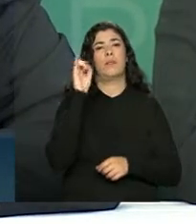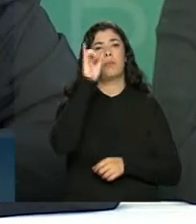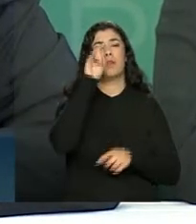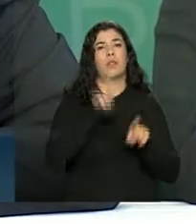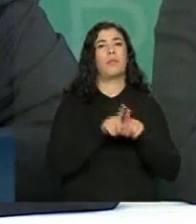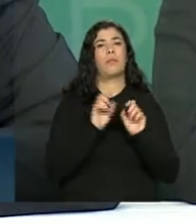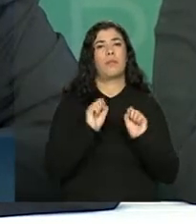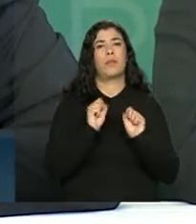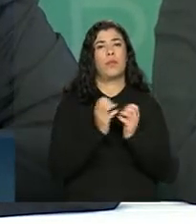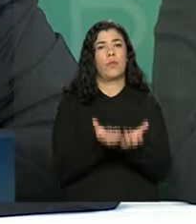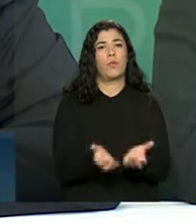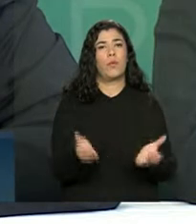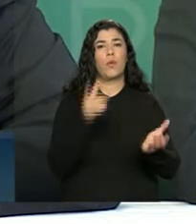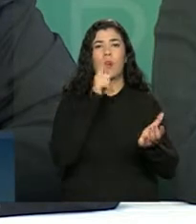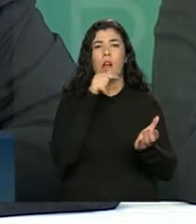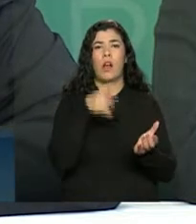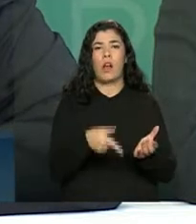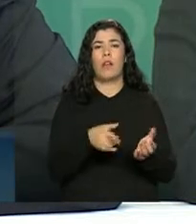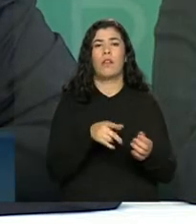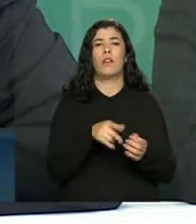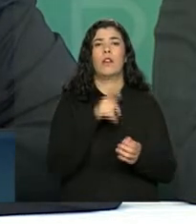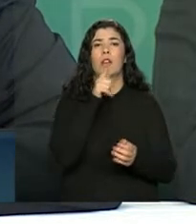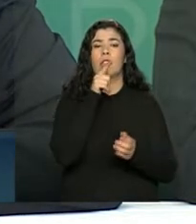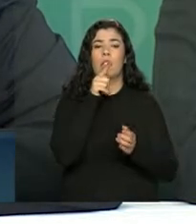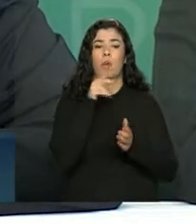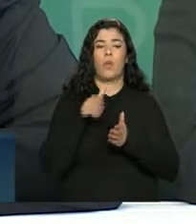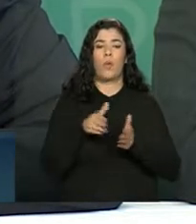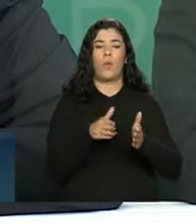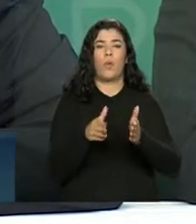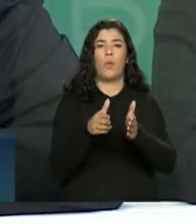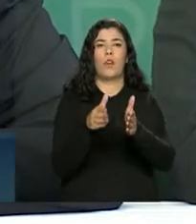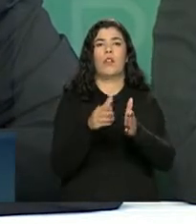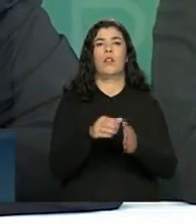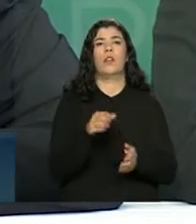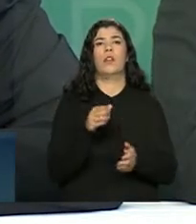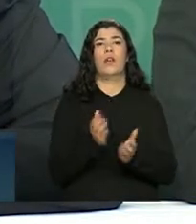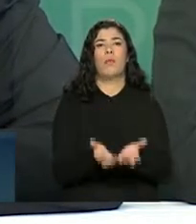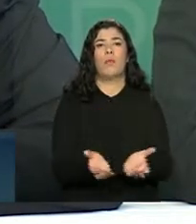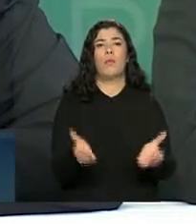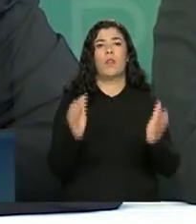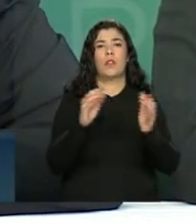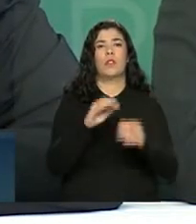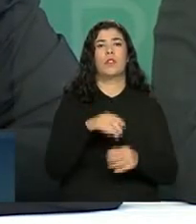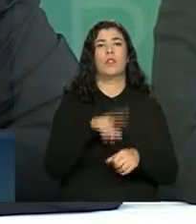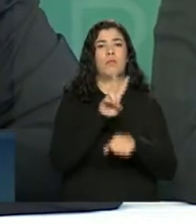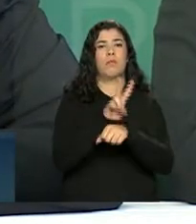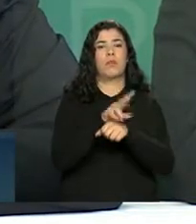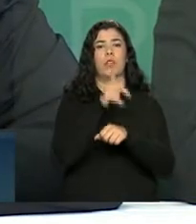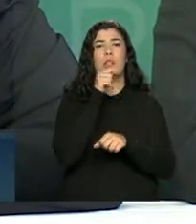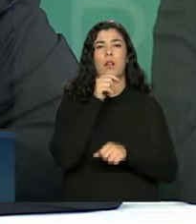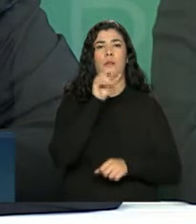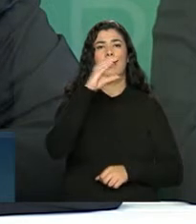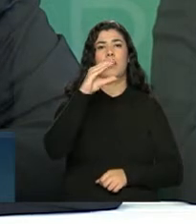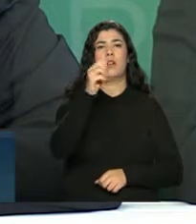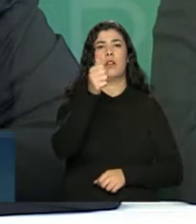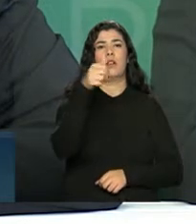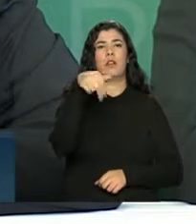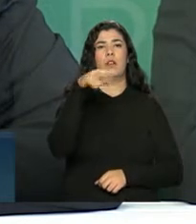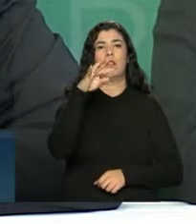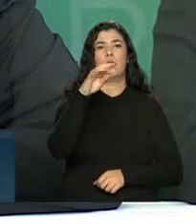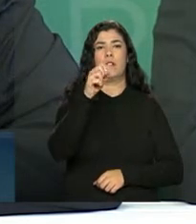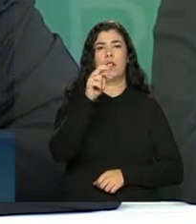cenário mas posso também fazê-lo de maneira geral em relação ao Cantareira uma recuperação em fevereiro e março chuvas bastante